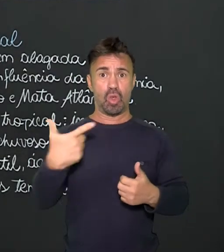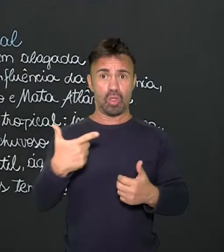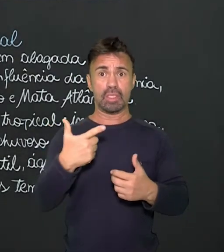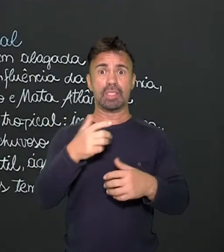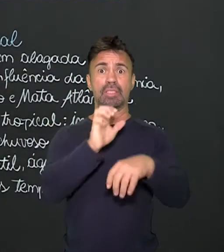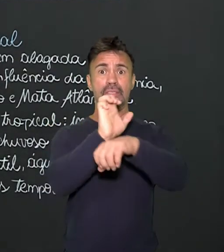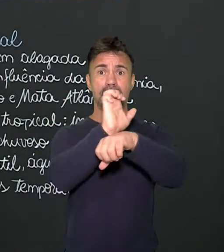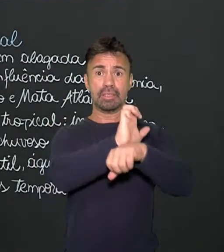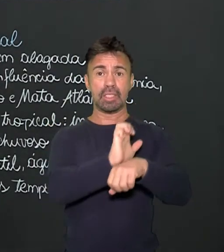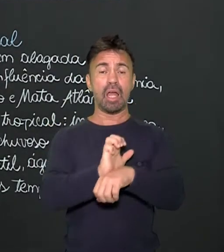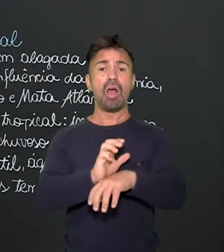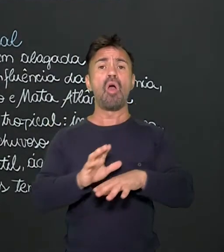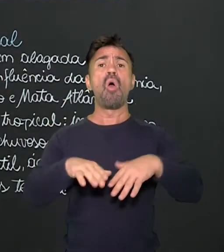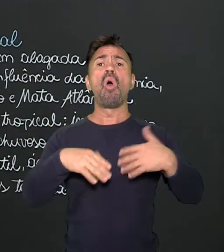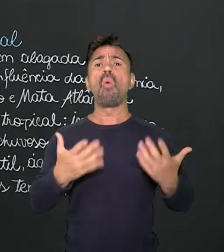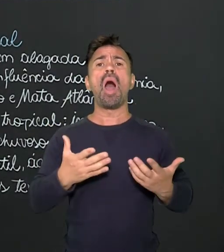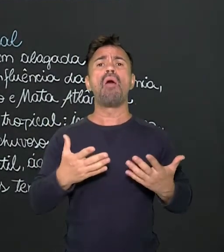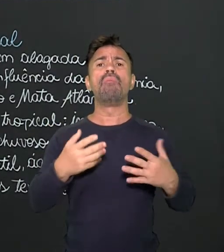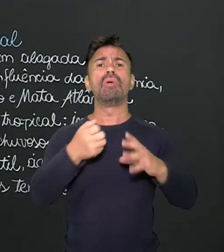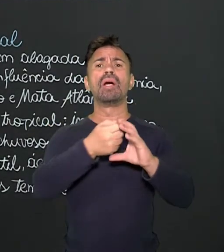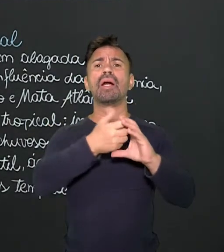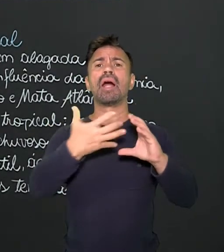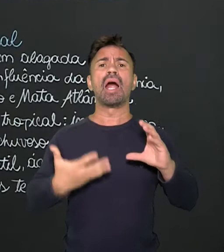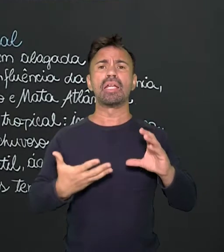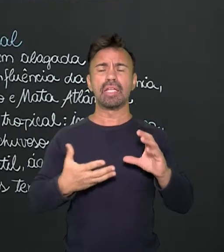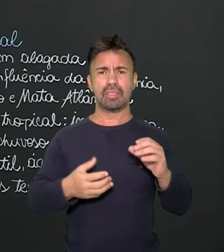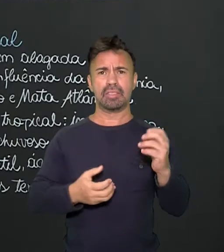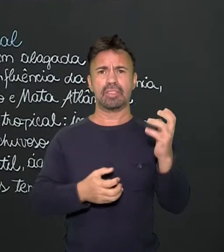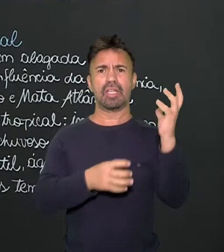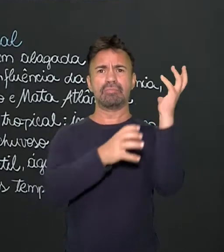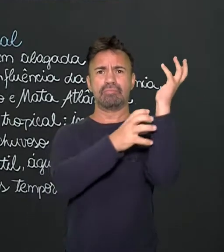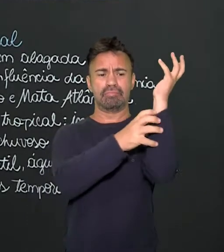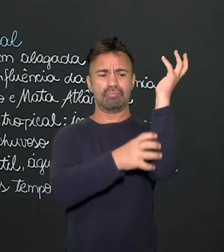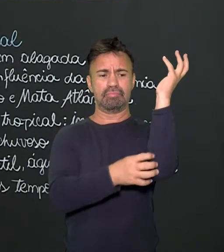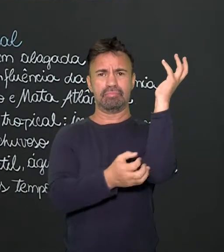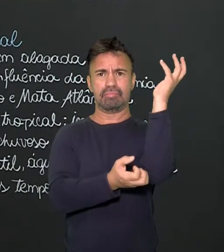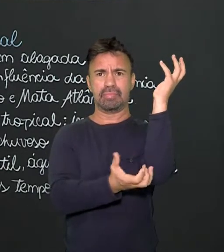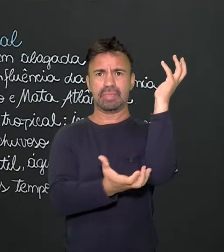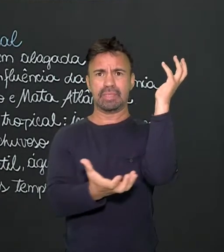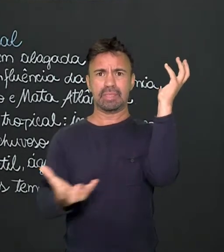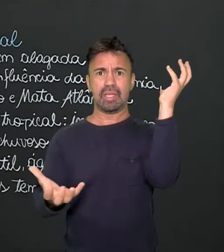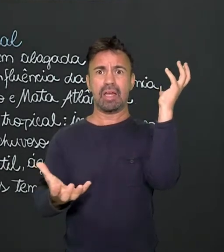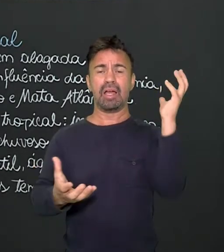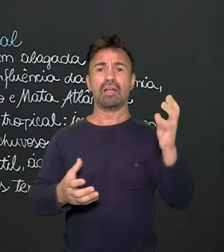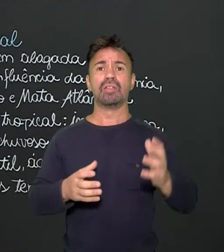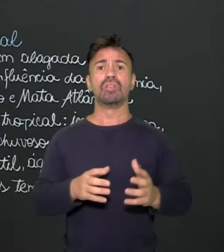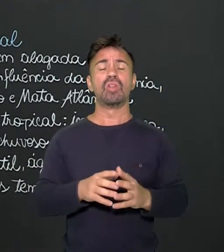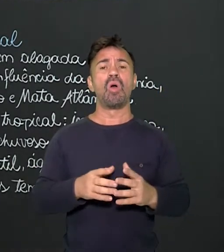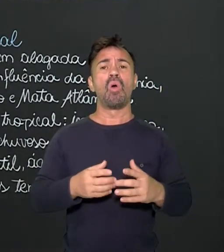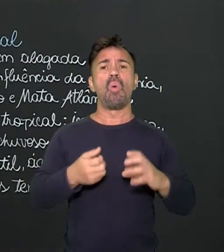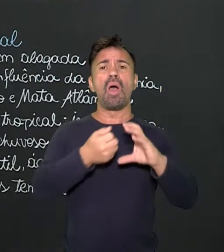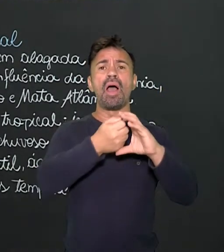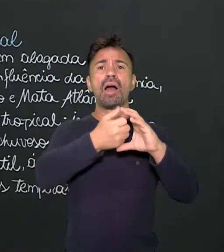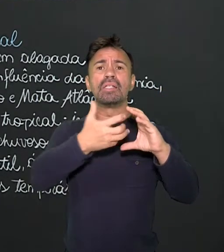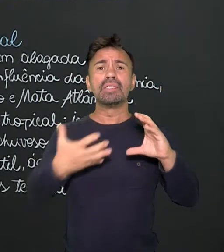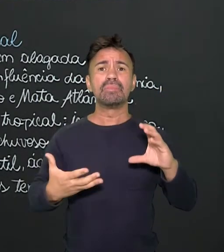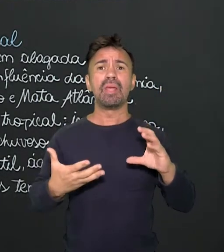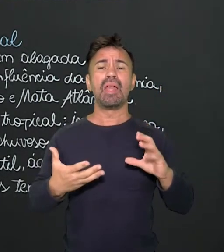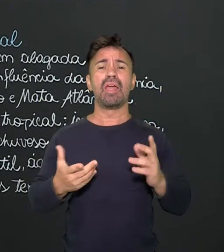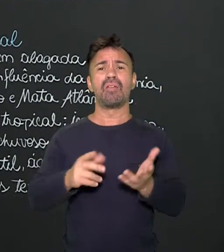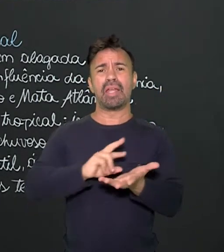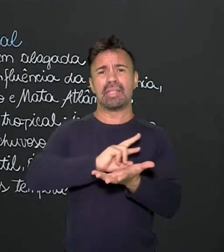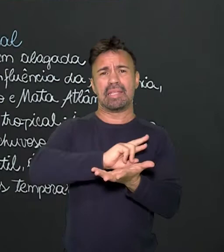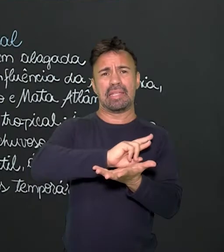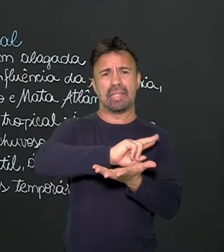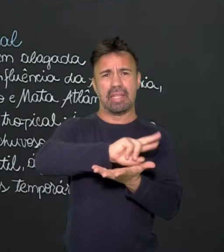pensa assim, qual é a paisagem? Qual é a cara do Cerrado? E o Cerrado ele tem muitas caras. Eu coloquei aqui que o aspecto de